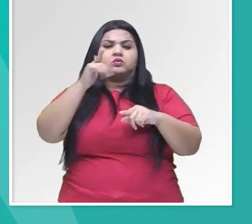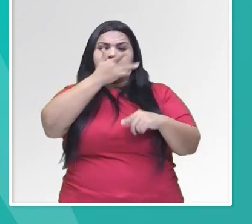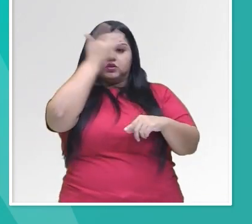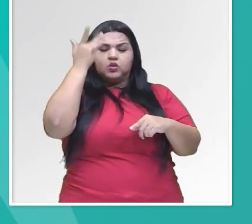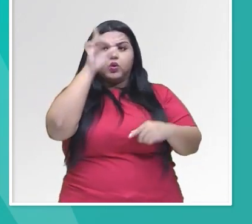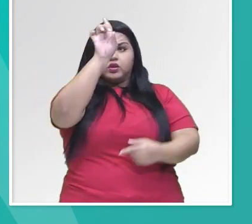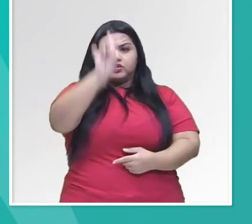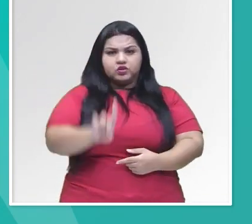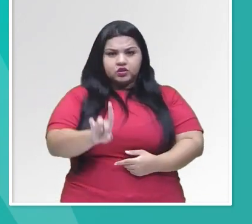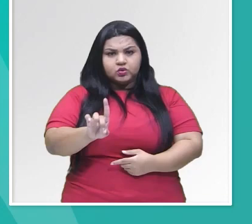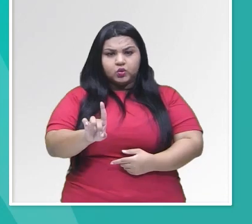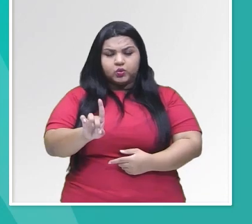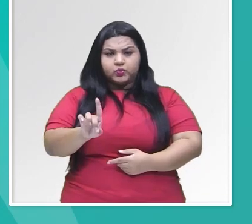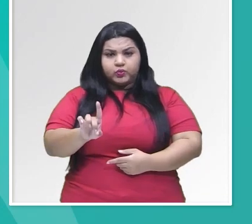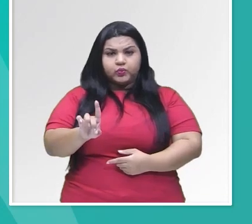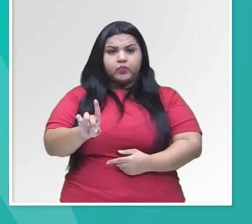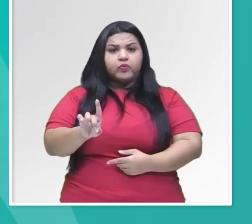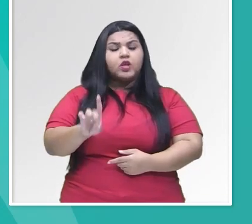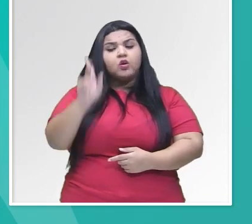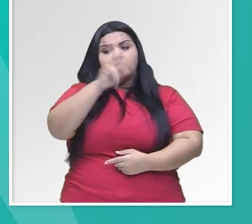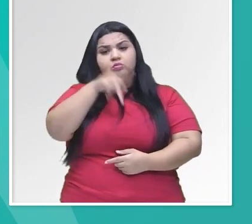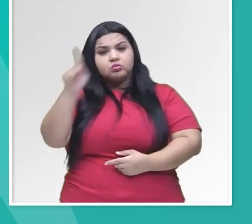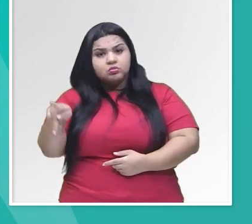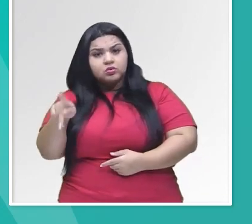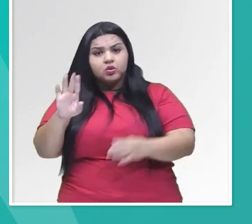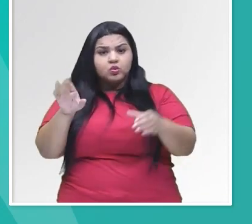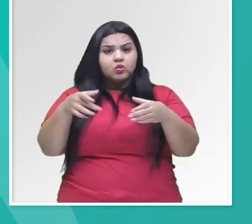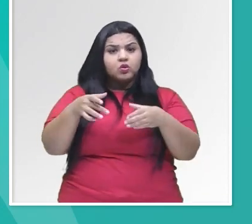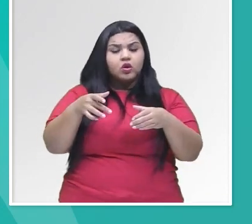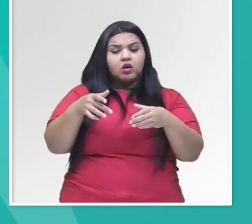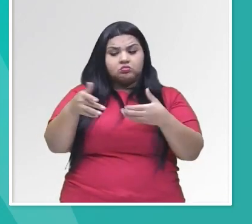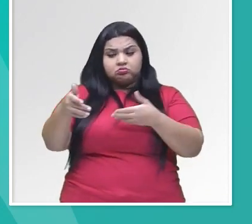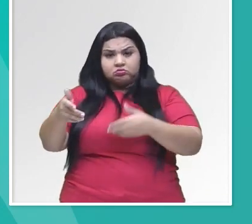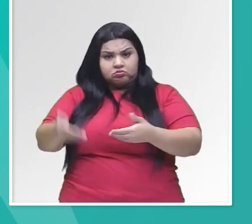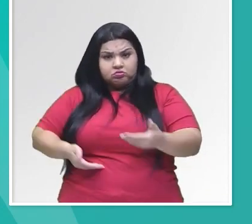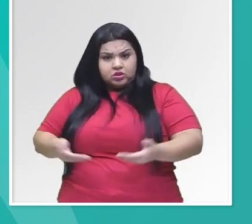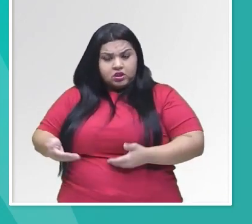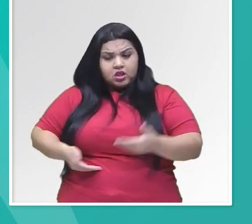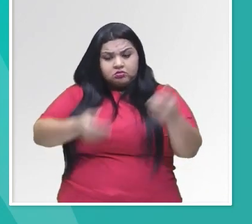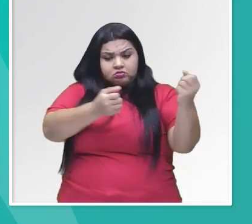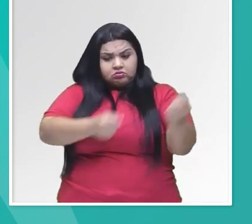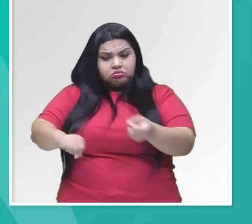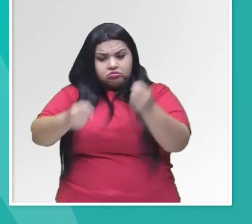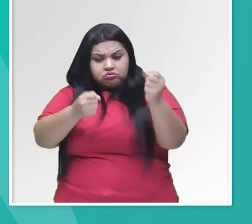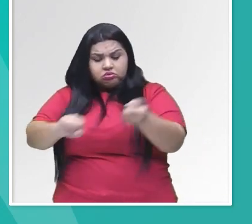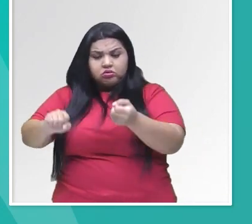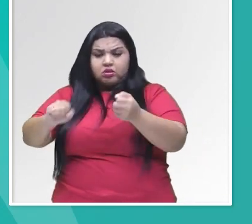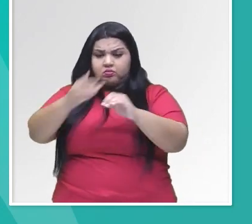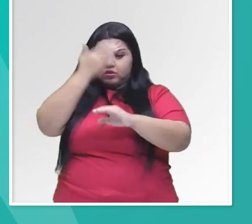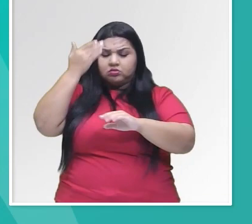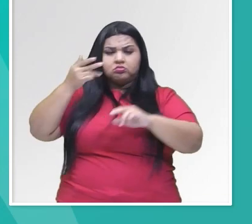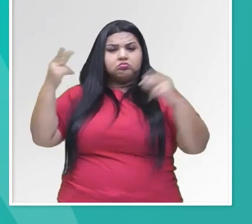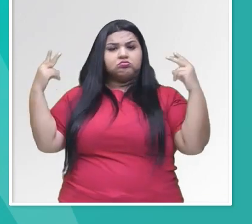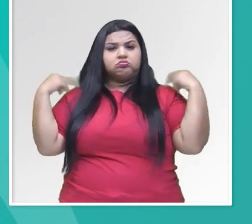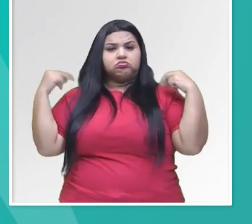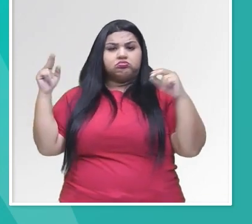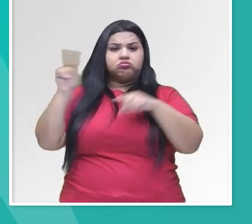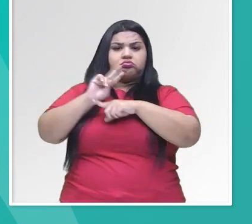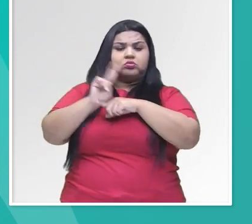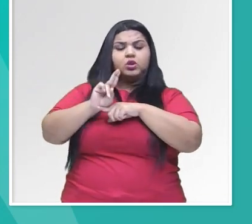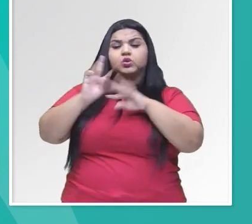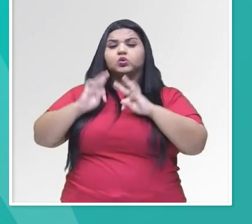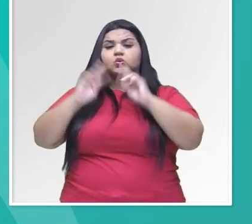A diretora, o diretor, os professores, os funcionários, serviços gerais, o porteiro, todas essas pessoas